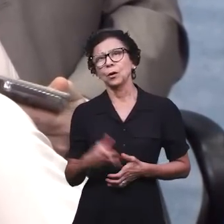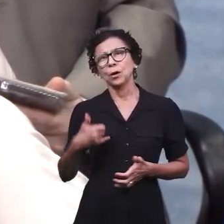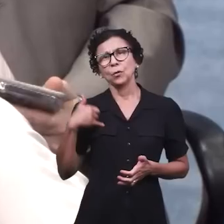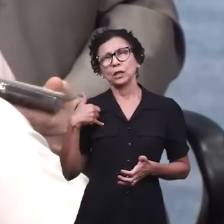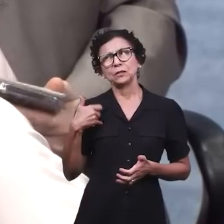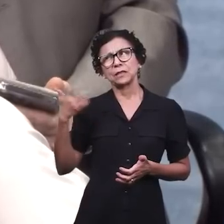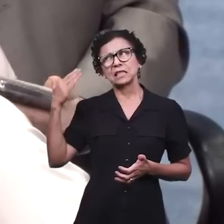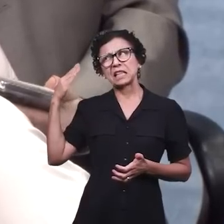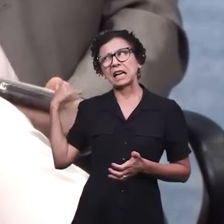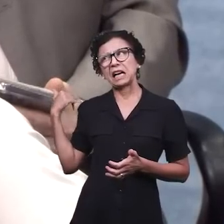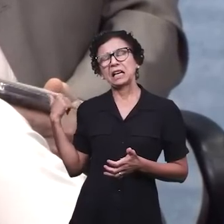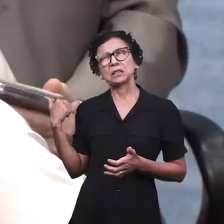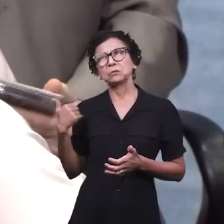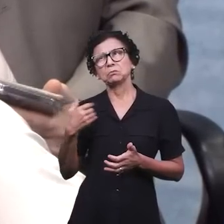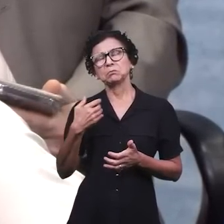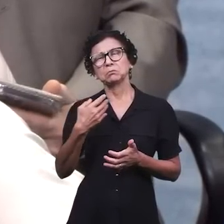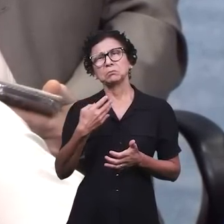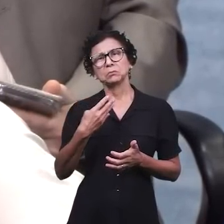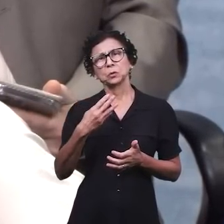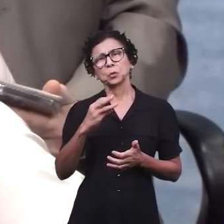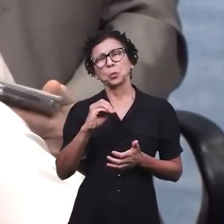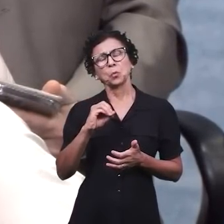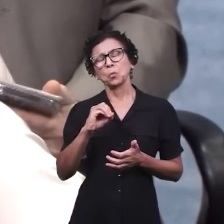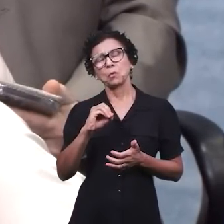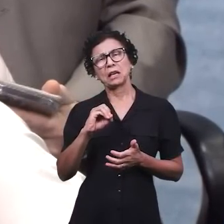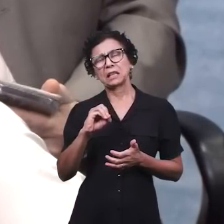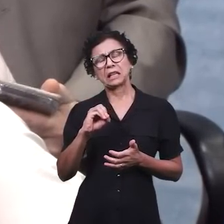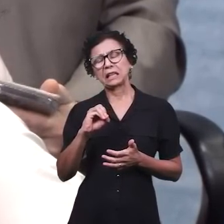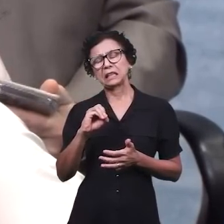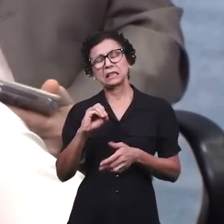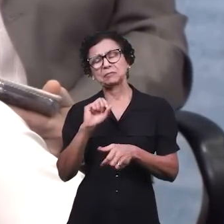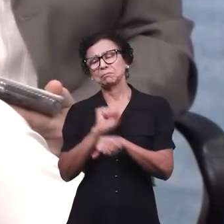último aniversário meu foi com 40, eu parei. Parou de contar.